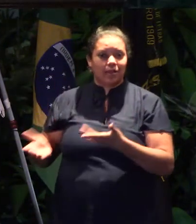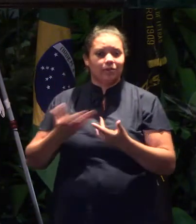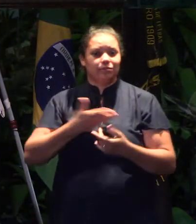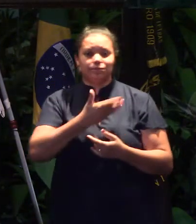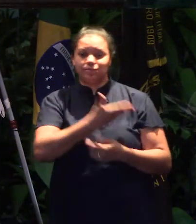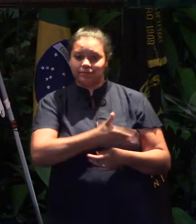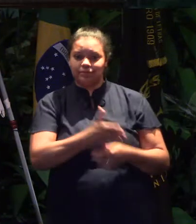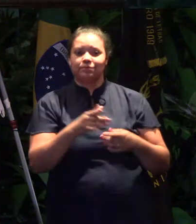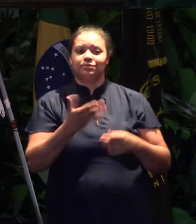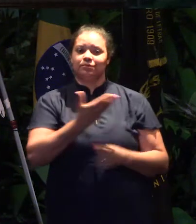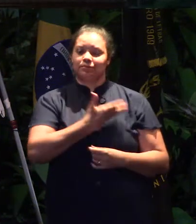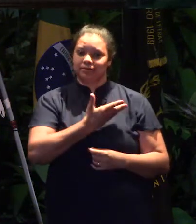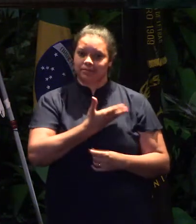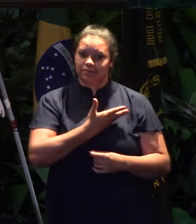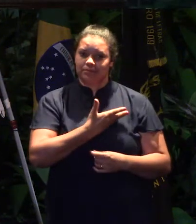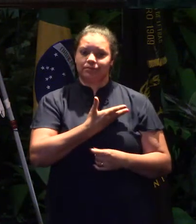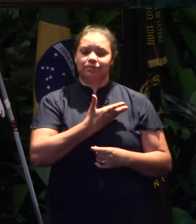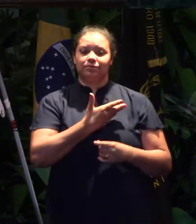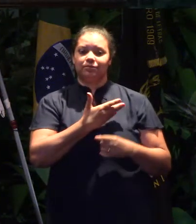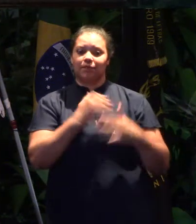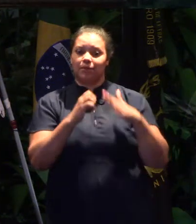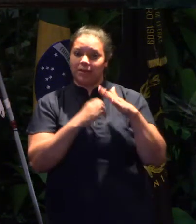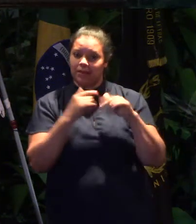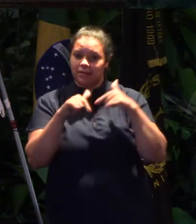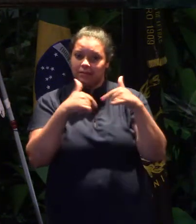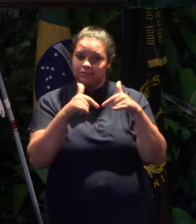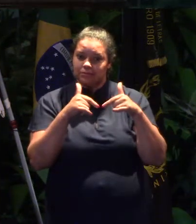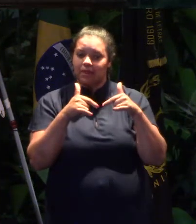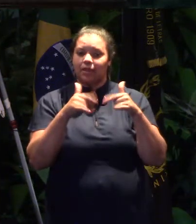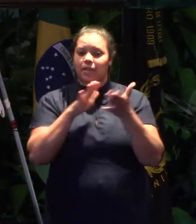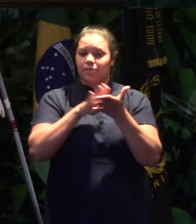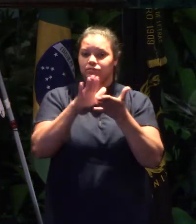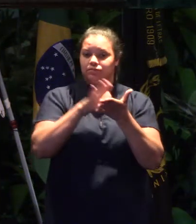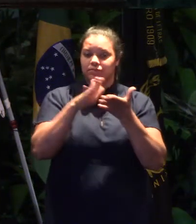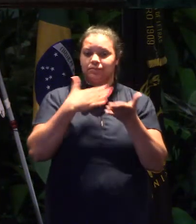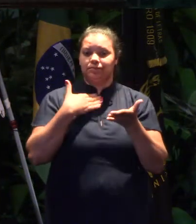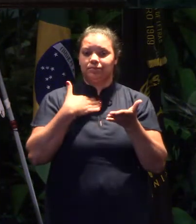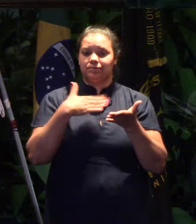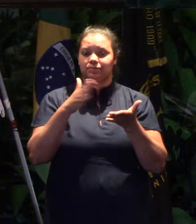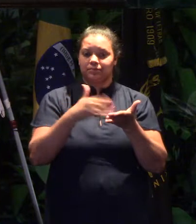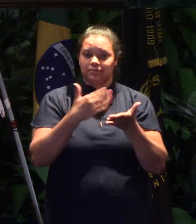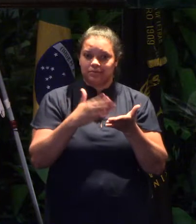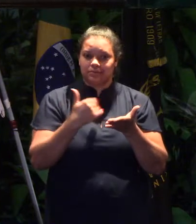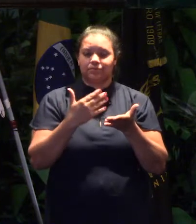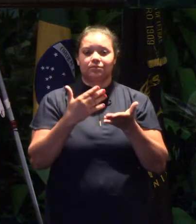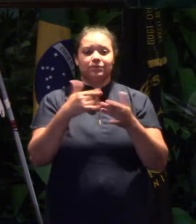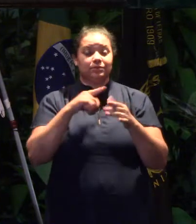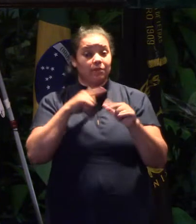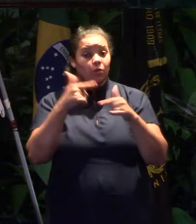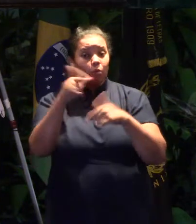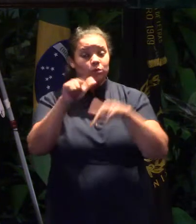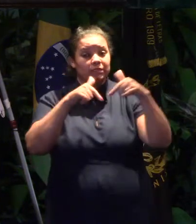amiga Luciana, da Quixote Doa, Luciana Tanuri, minha amiga e parceira também de alguns trabalhos já engatilhados aí,